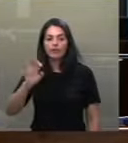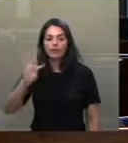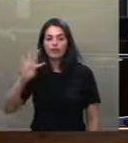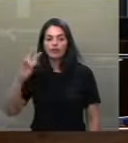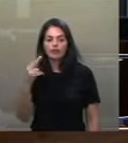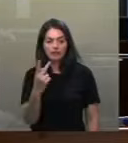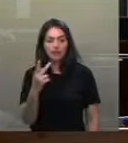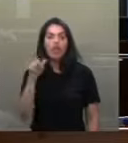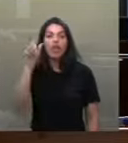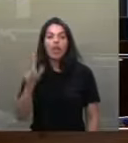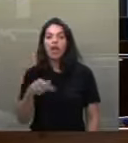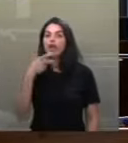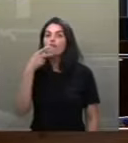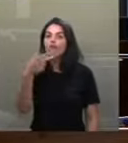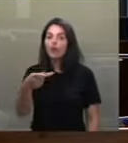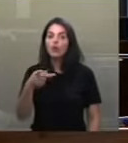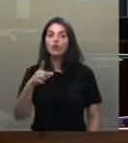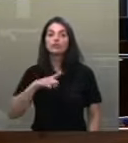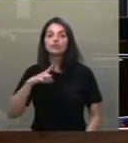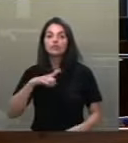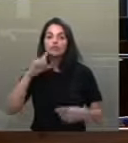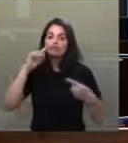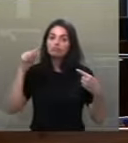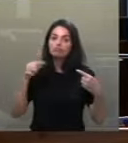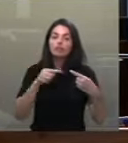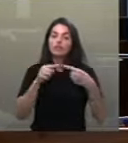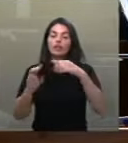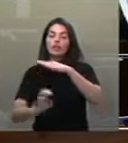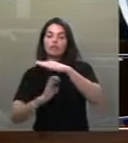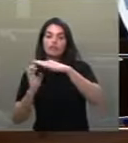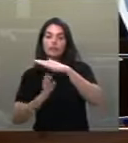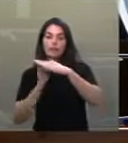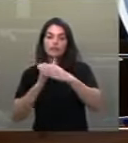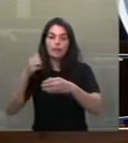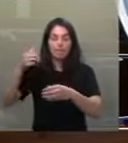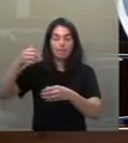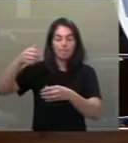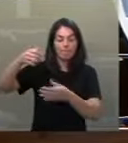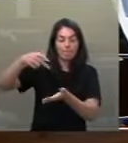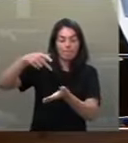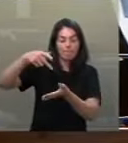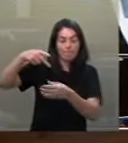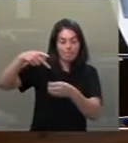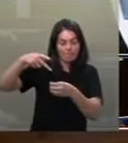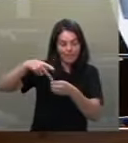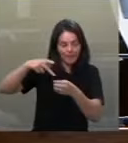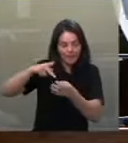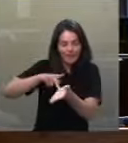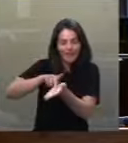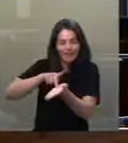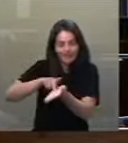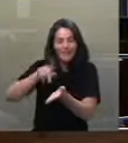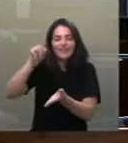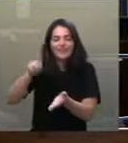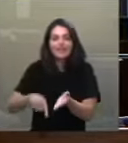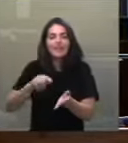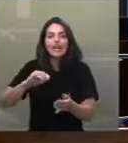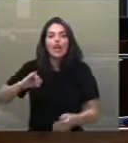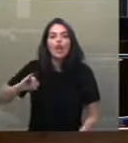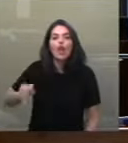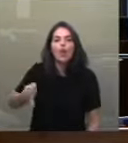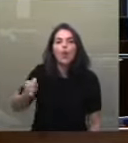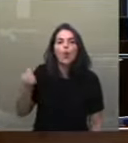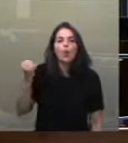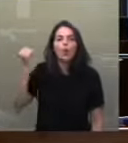declara visar empresas petrolíferas com plano de tributar lucros inesperados.